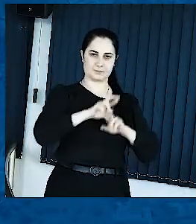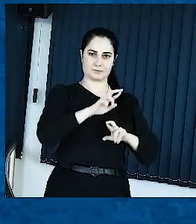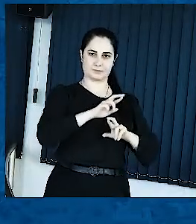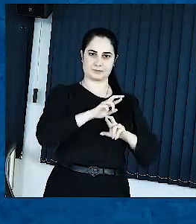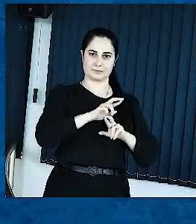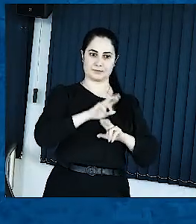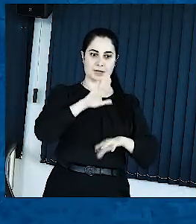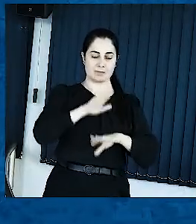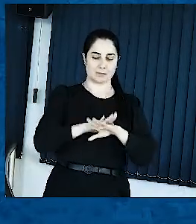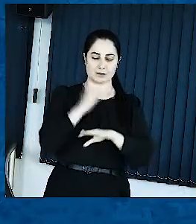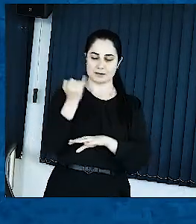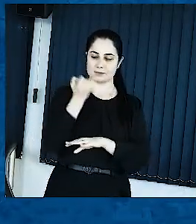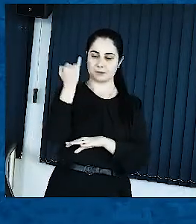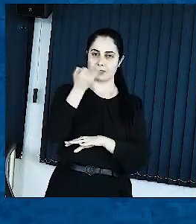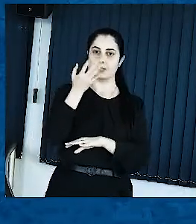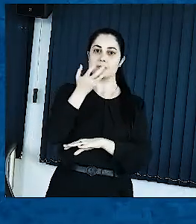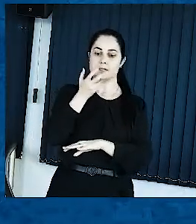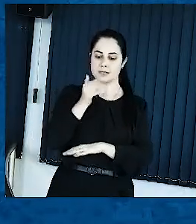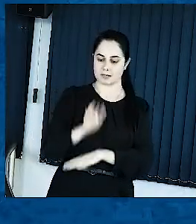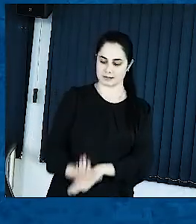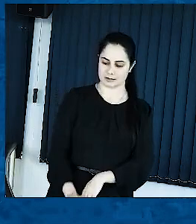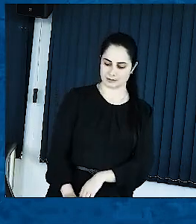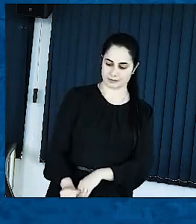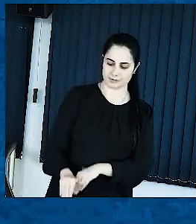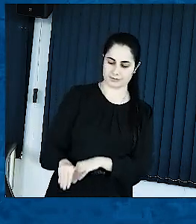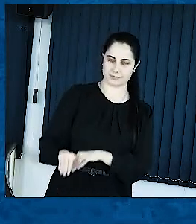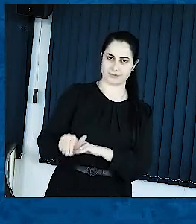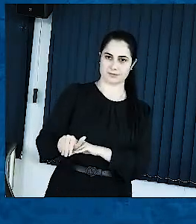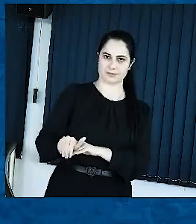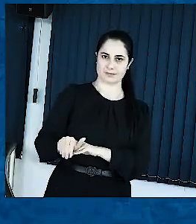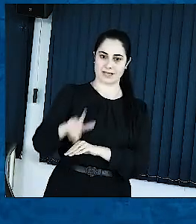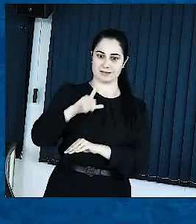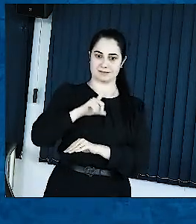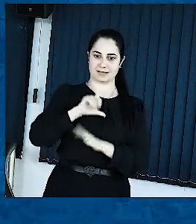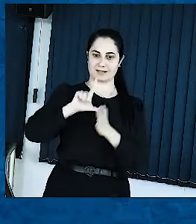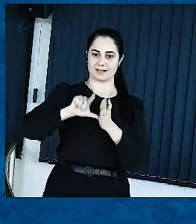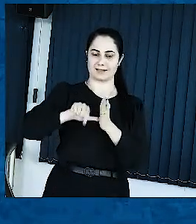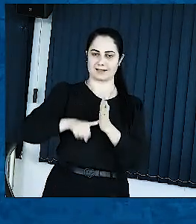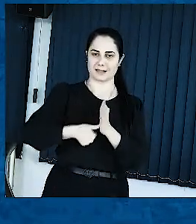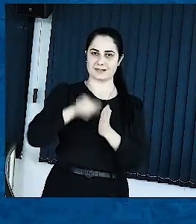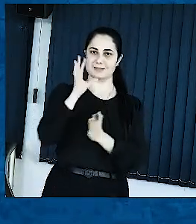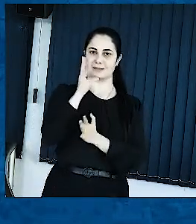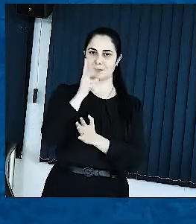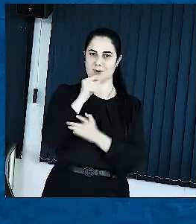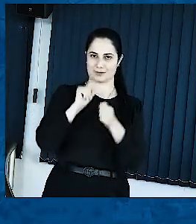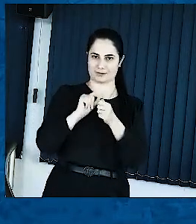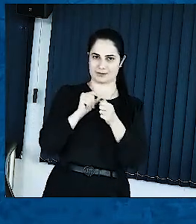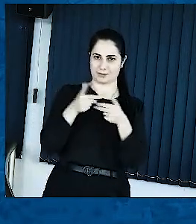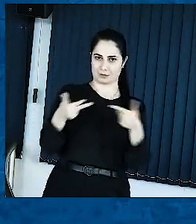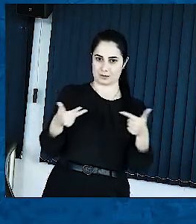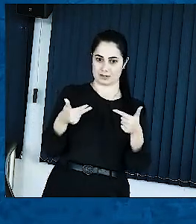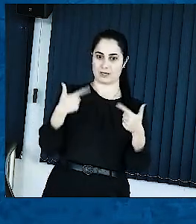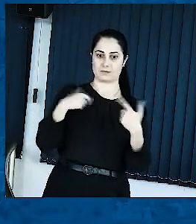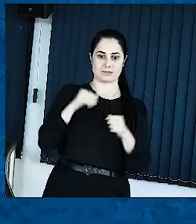Principalmente na primeira infância. Porque se tem atraso, a gente precisa intervir.